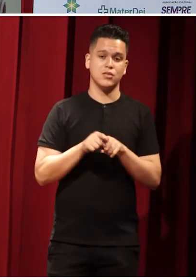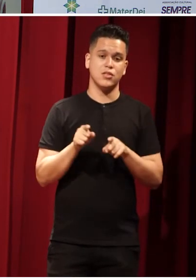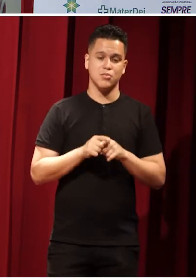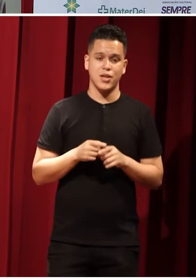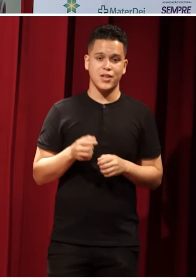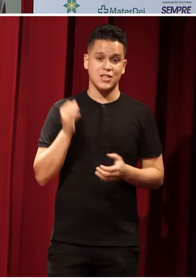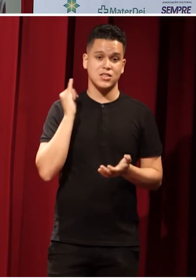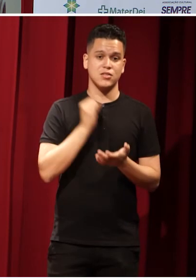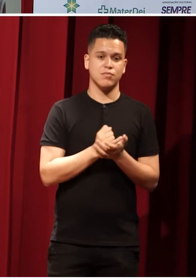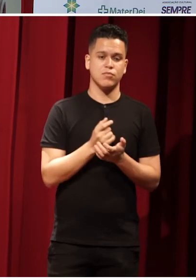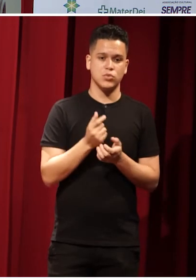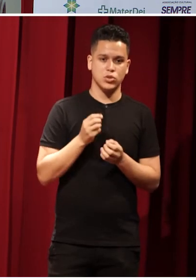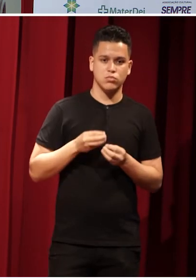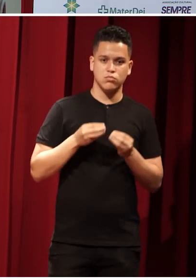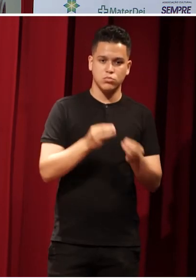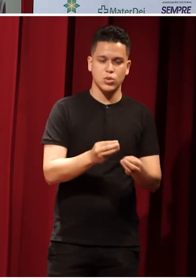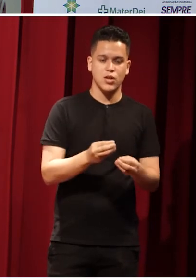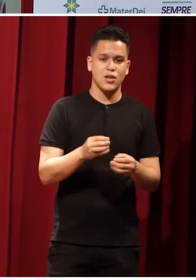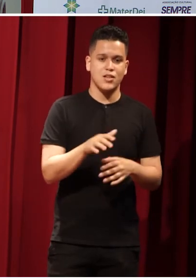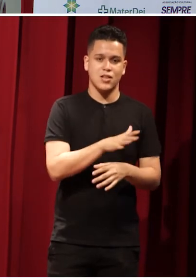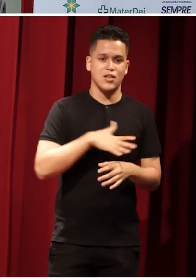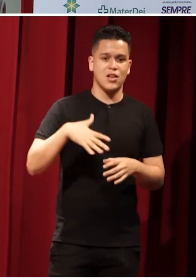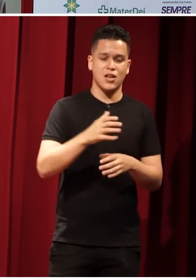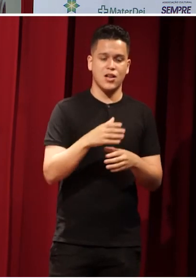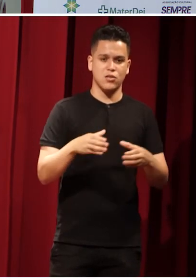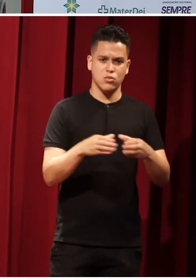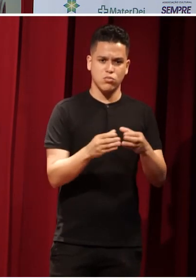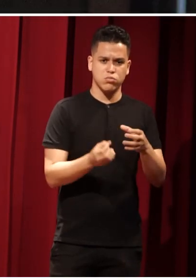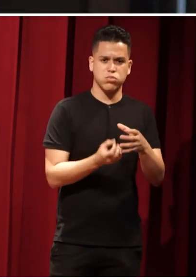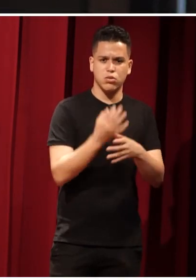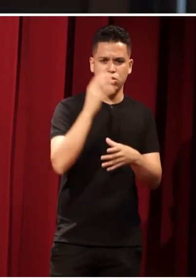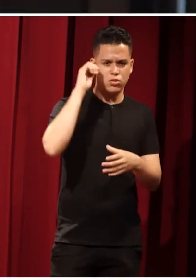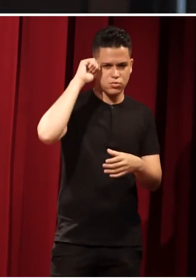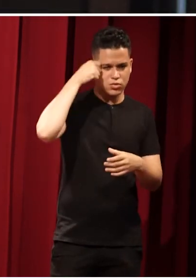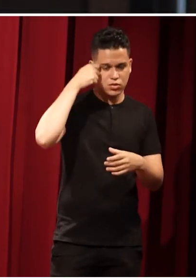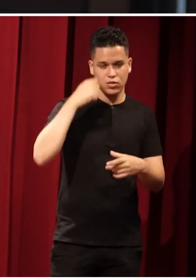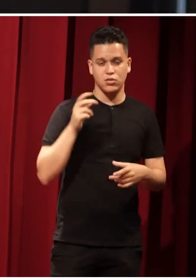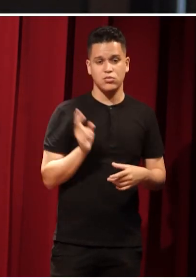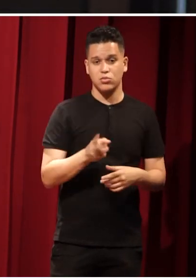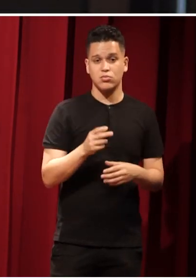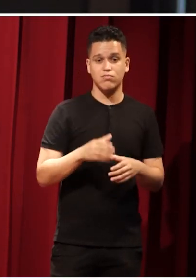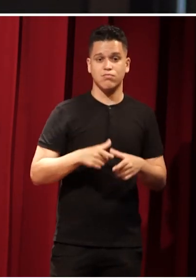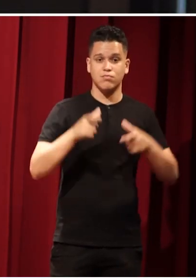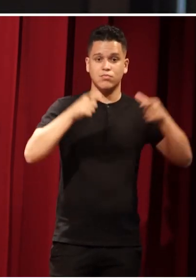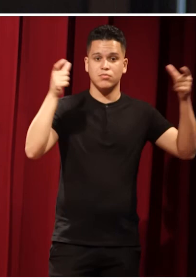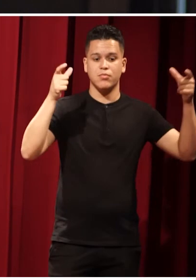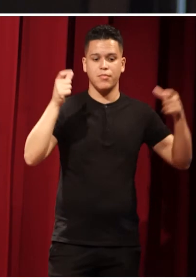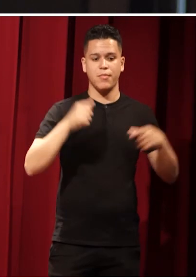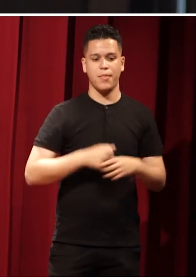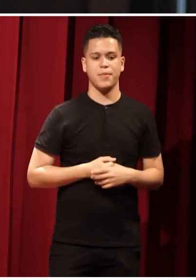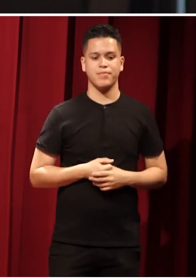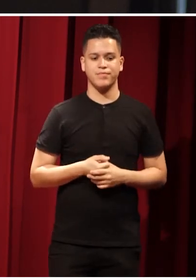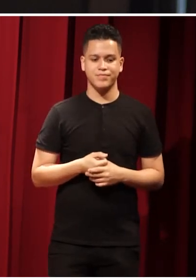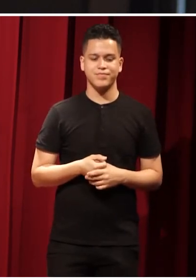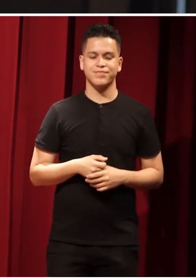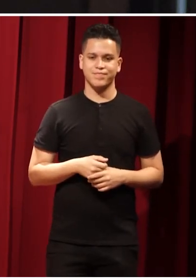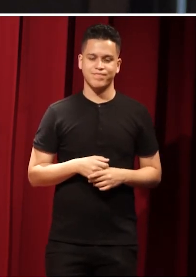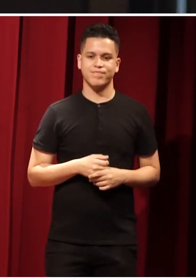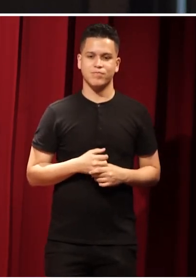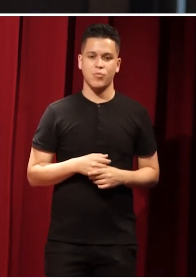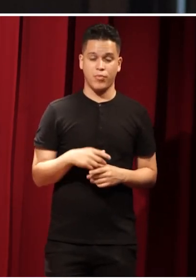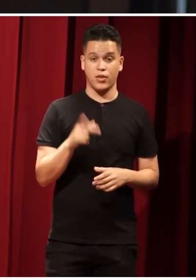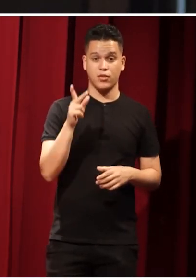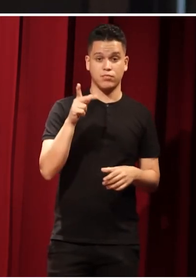continuam aumentando e os investimentos em petróleo e gás continuam aumentando incrivelmente. Eu publiquei um